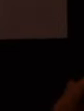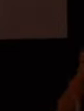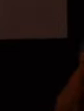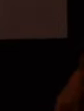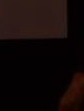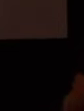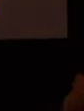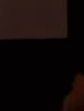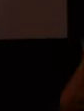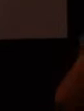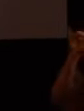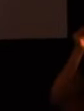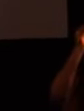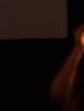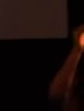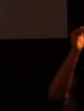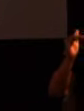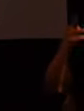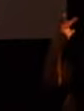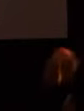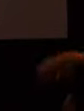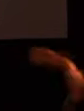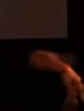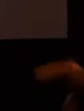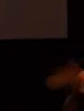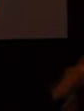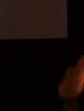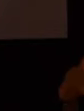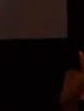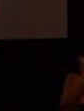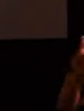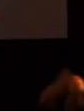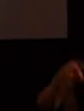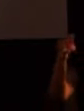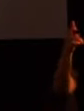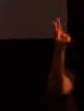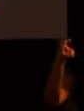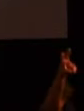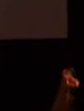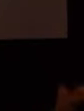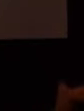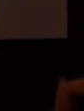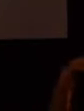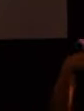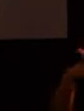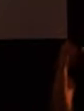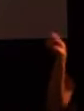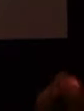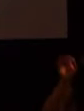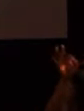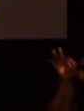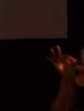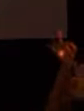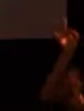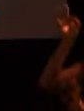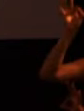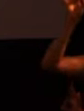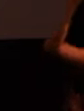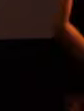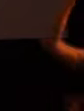que não haja sombreamento nas praias, nós temos um mapa que define o máximo que se pode chegar de altura dessas